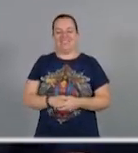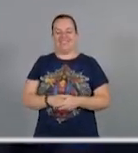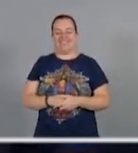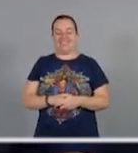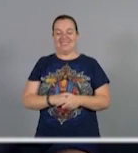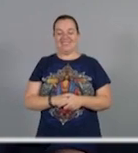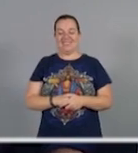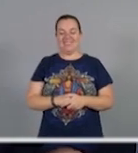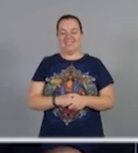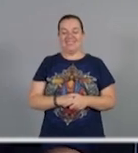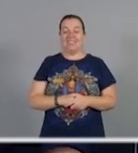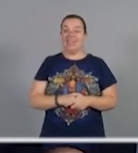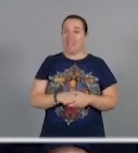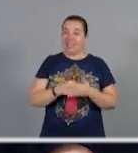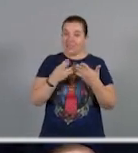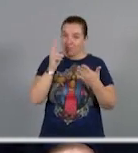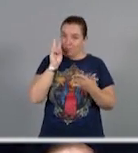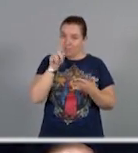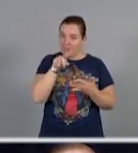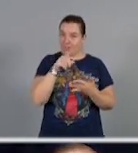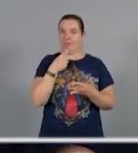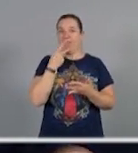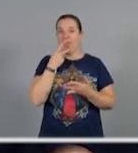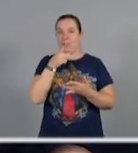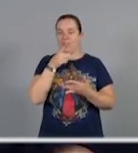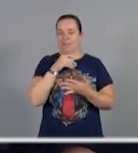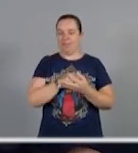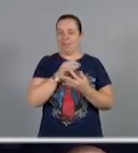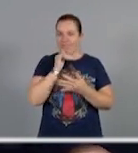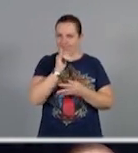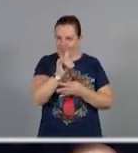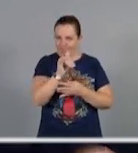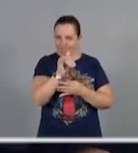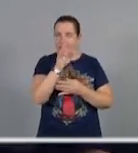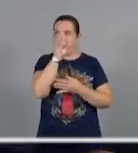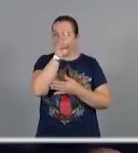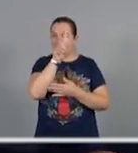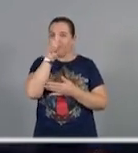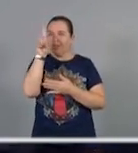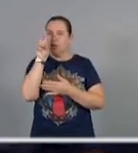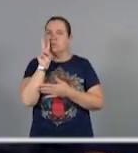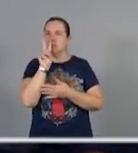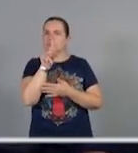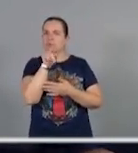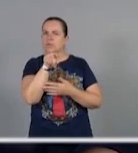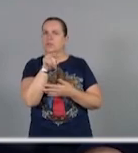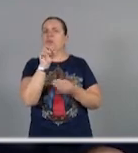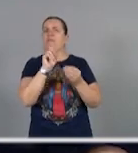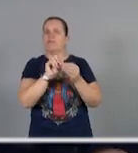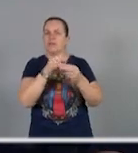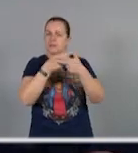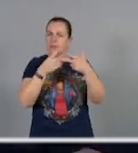Olha aqui que eu estou dizendo para você sem você se dar conta. Deus viu que eu toco bem.